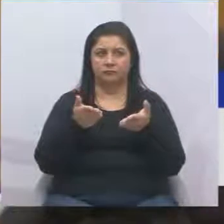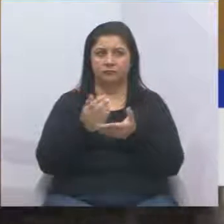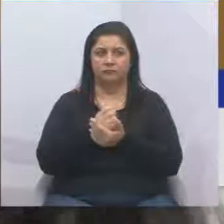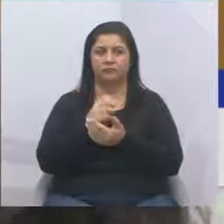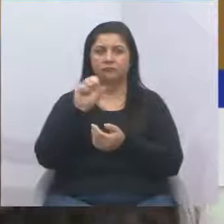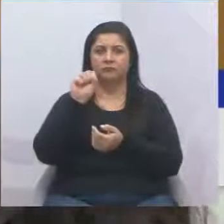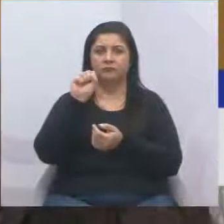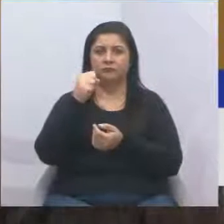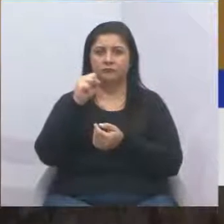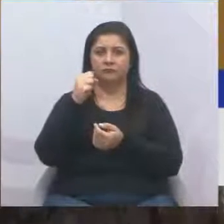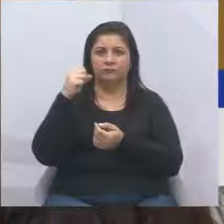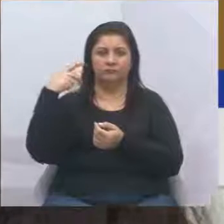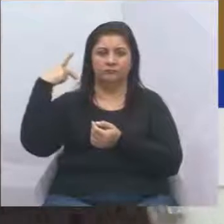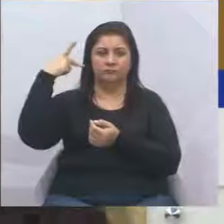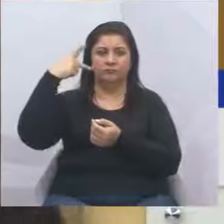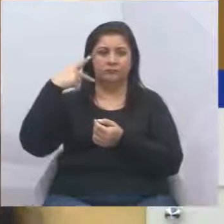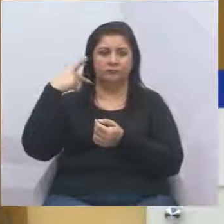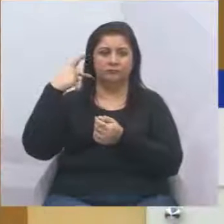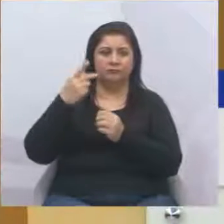vereadores.